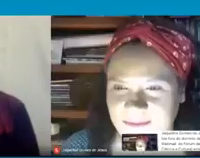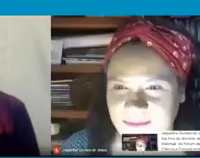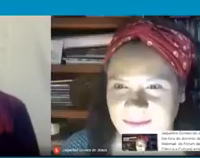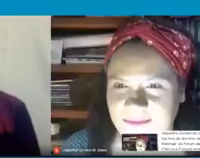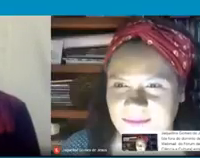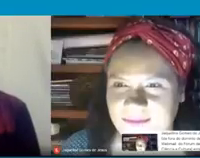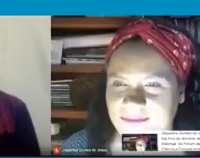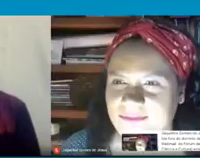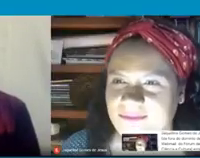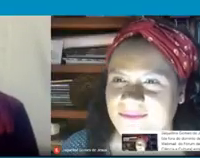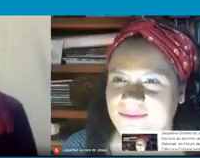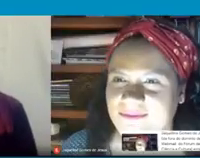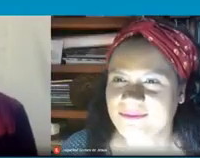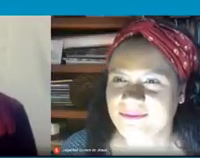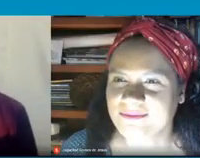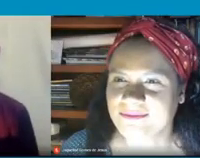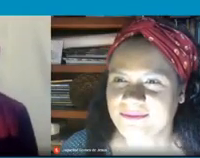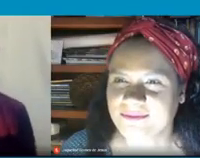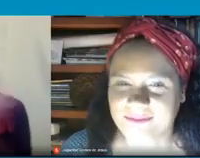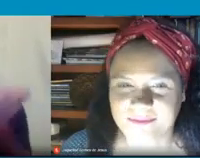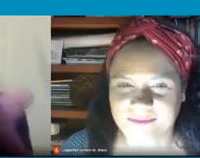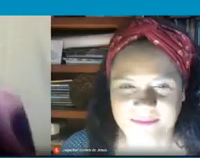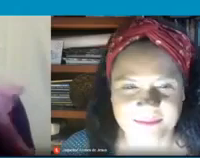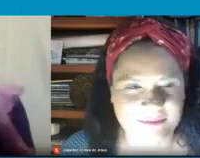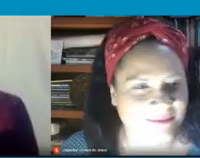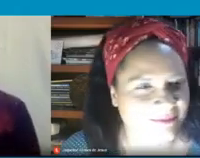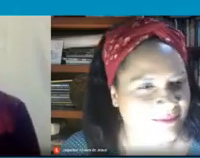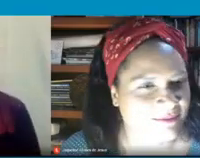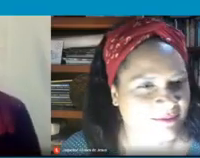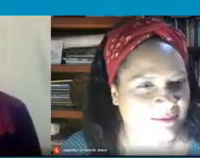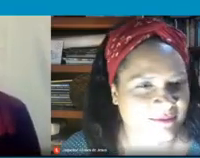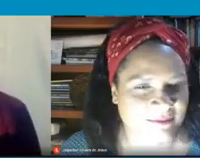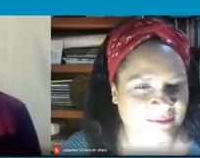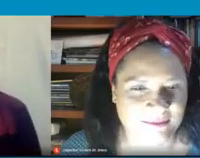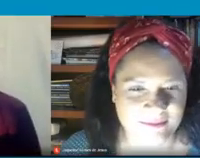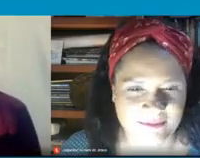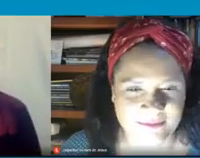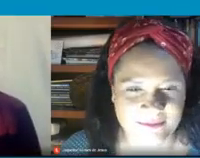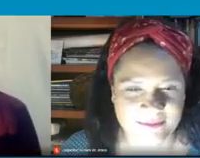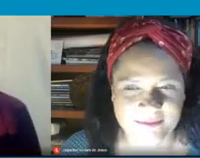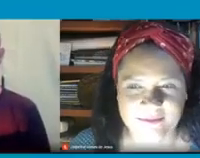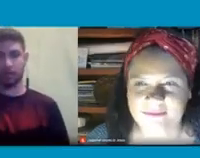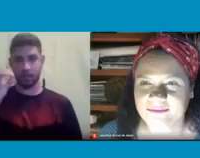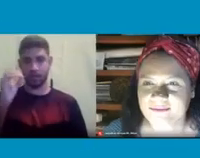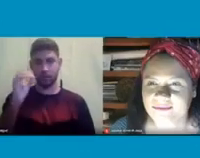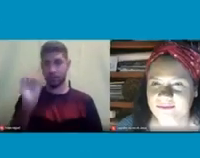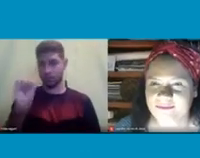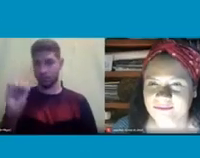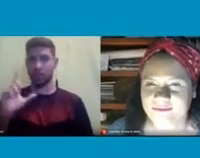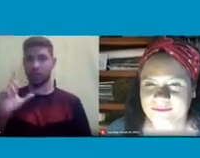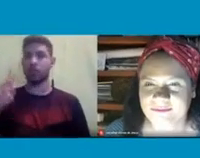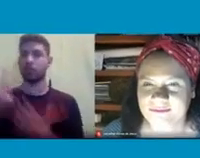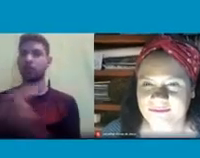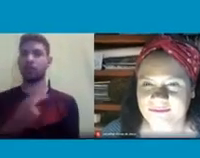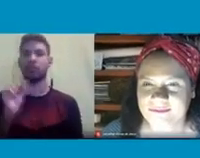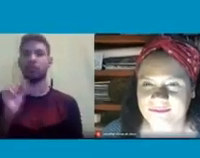dos Escravos de 1808 a 1850, consta que morriam